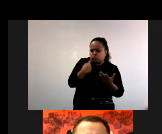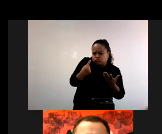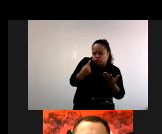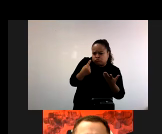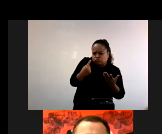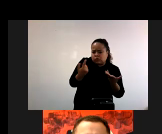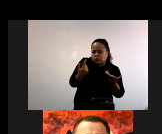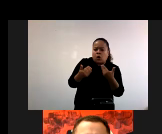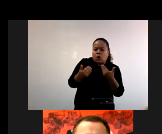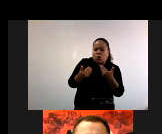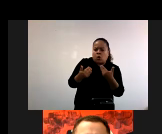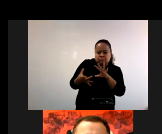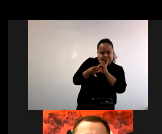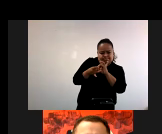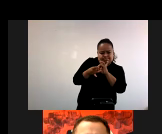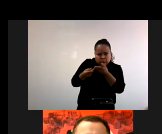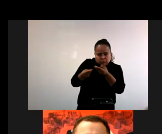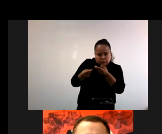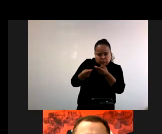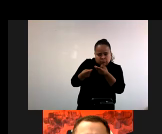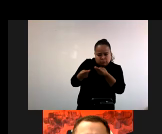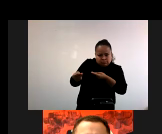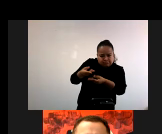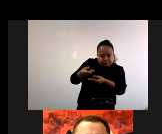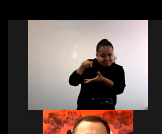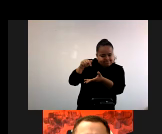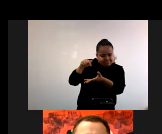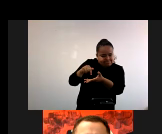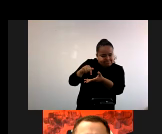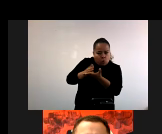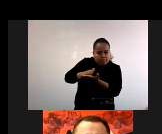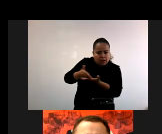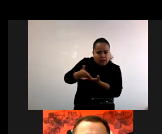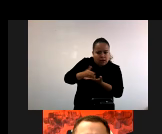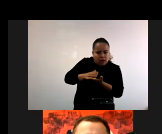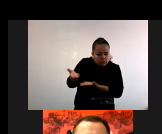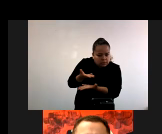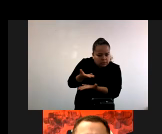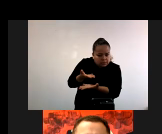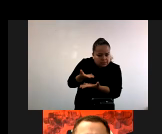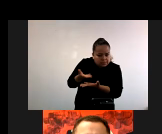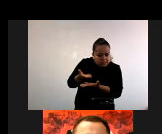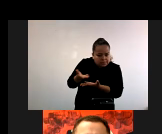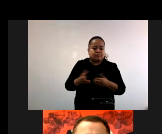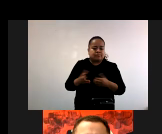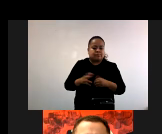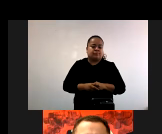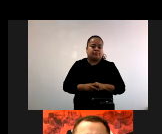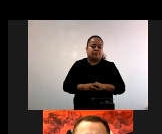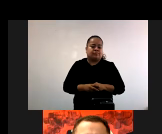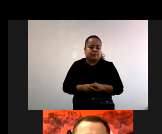os mecanismos de cooperação que já existem dentro da organização, com as